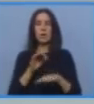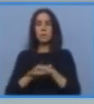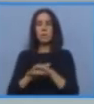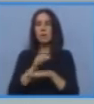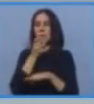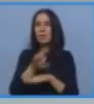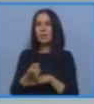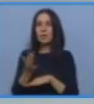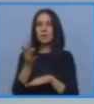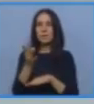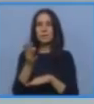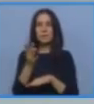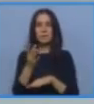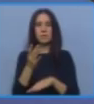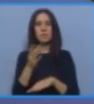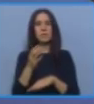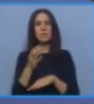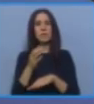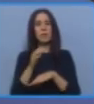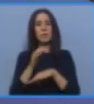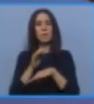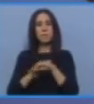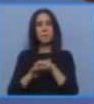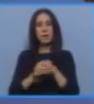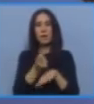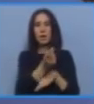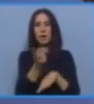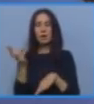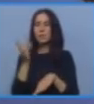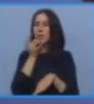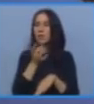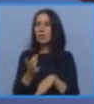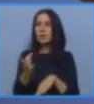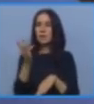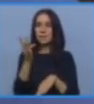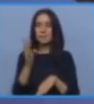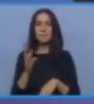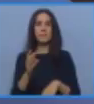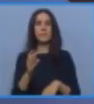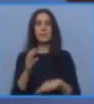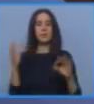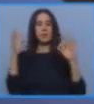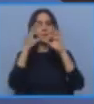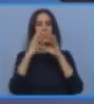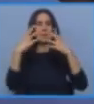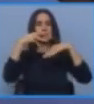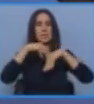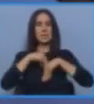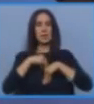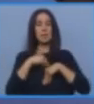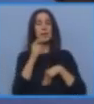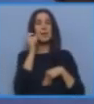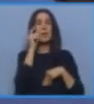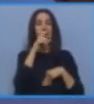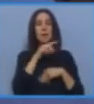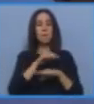pecado. Ao perdão dos pecados. Recebei o Espírito Santo, àqueles a quem perdoardes os